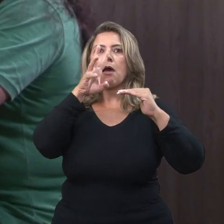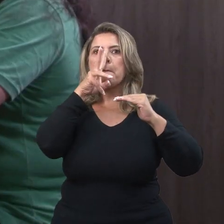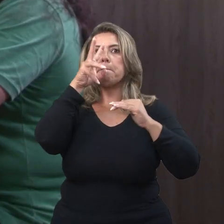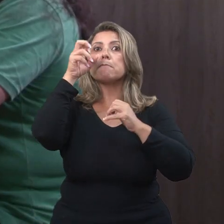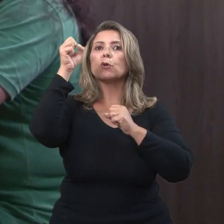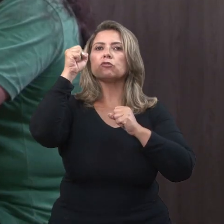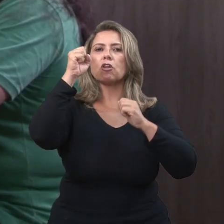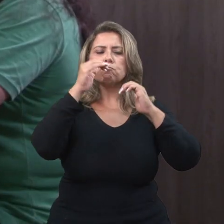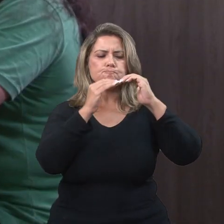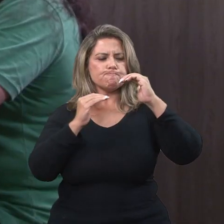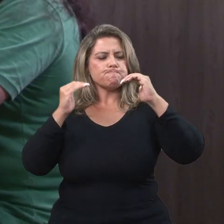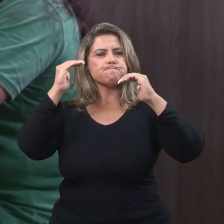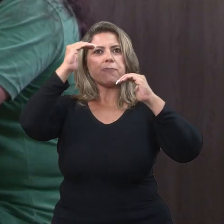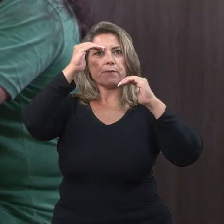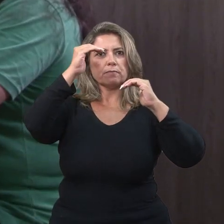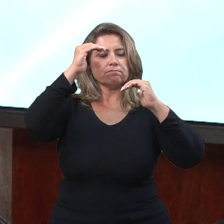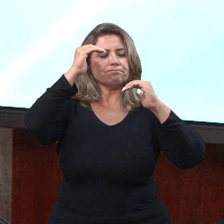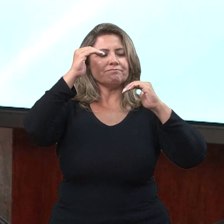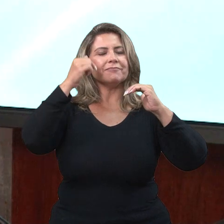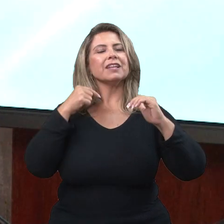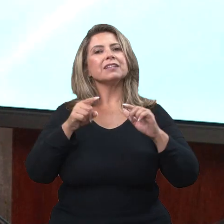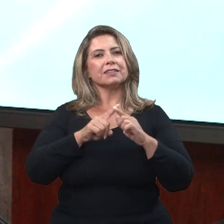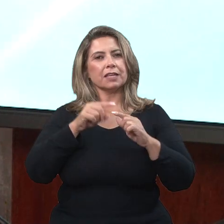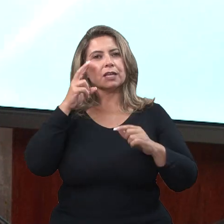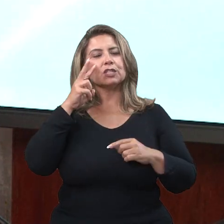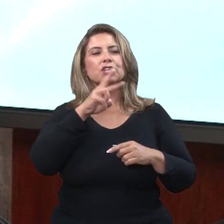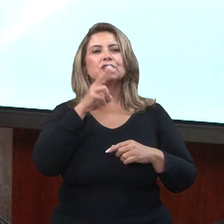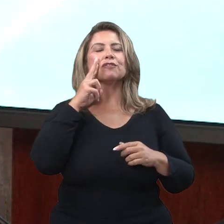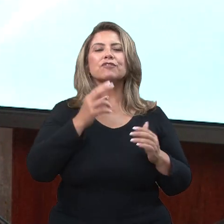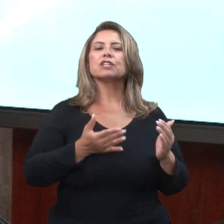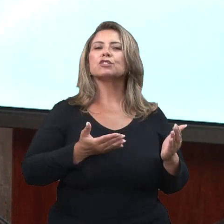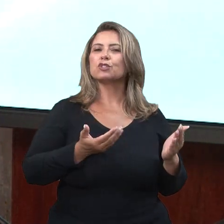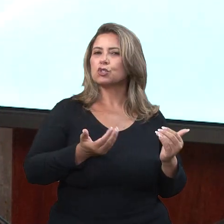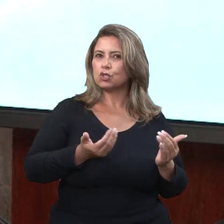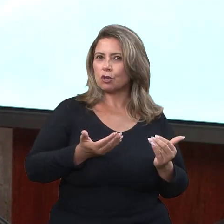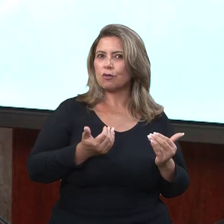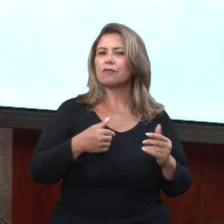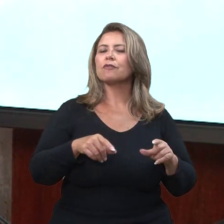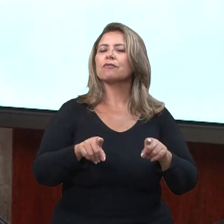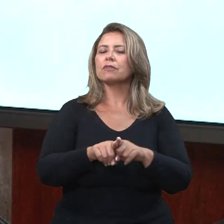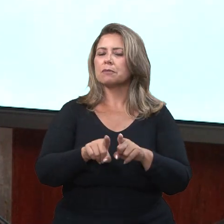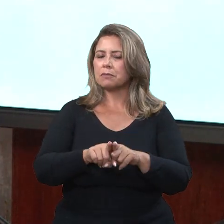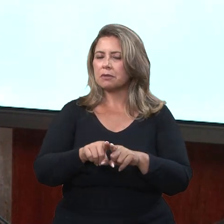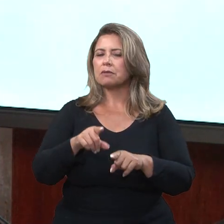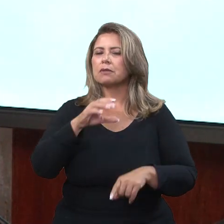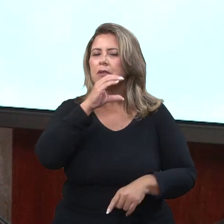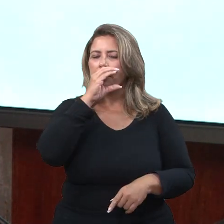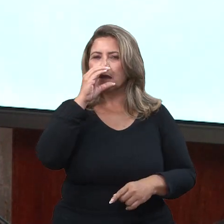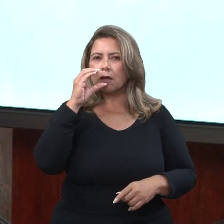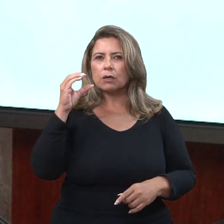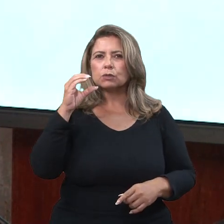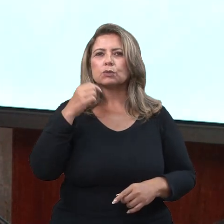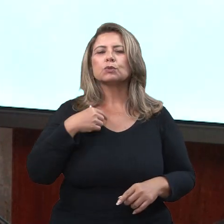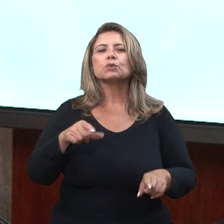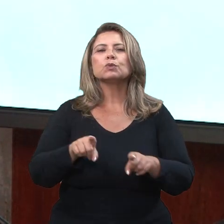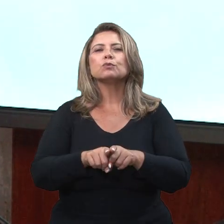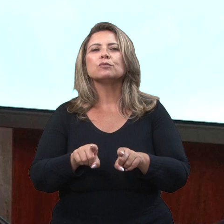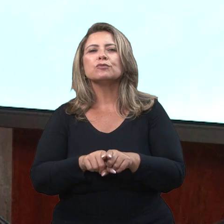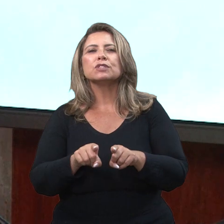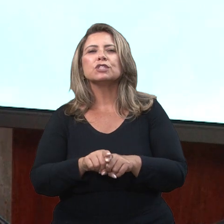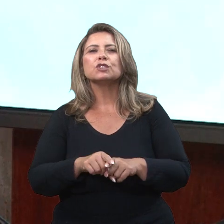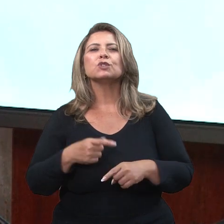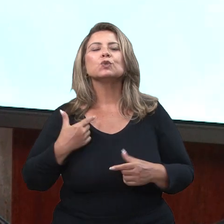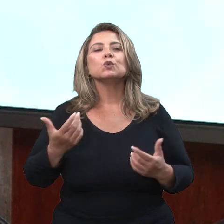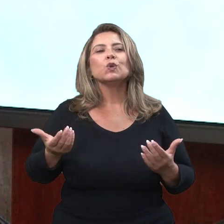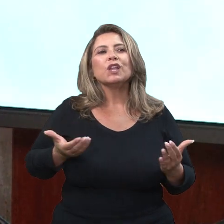muito sobre o nosso público aqui, temos adolescentes, mas também temos muito adultos. Uhum. E os intermediários, né?